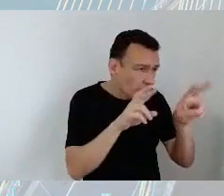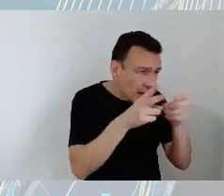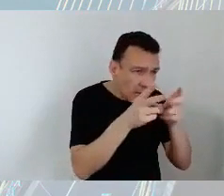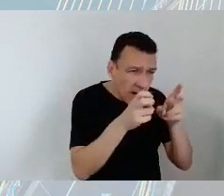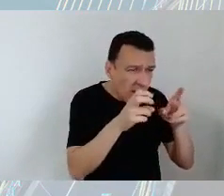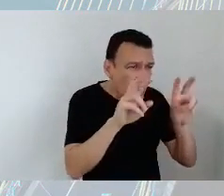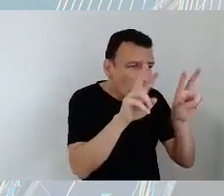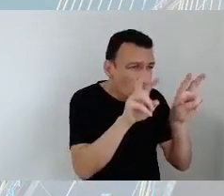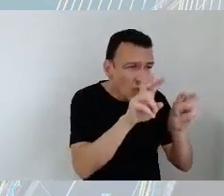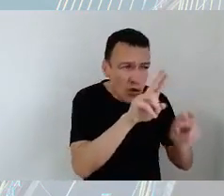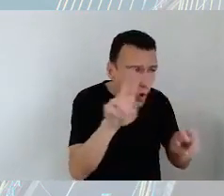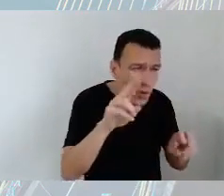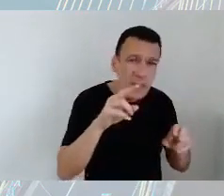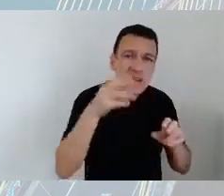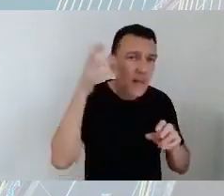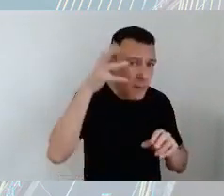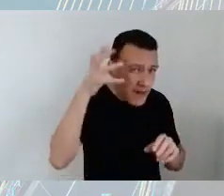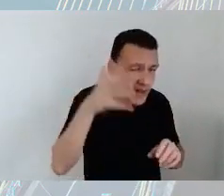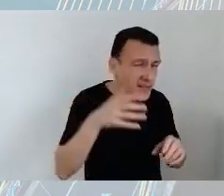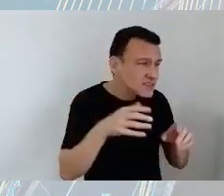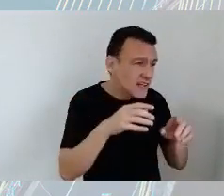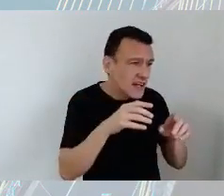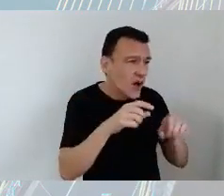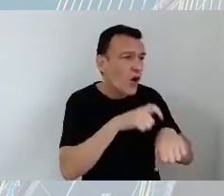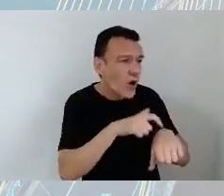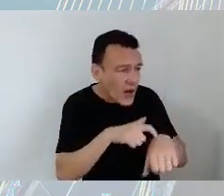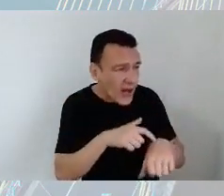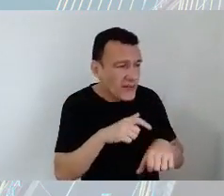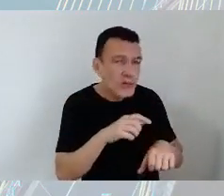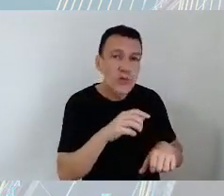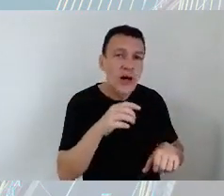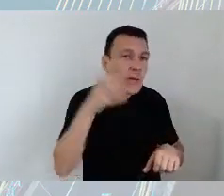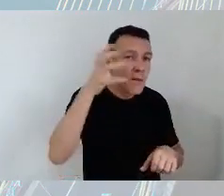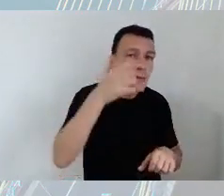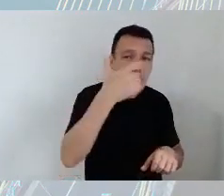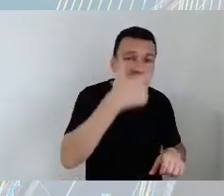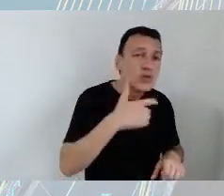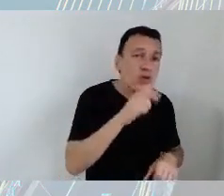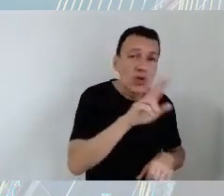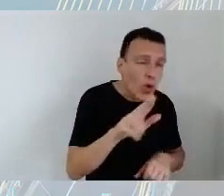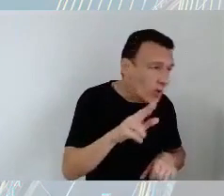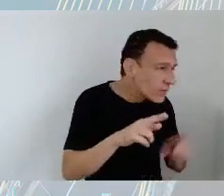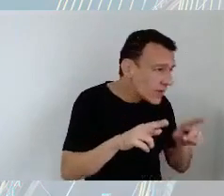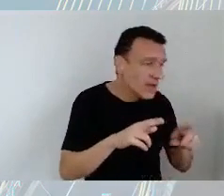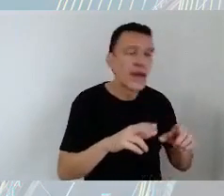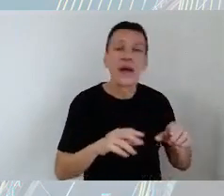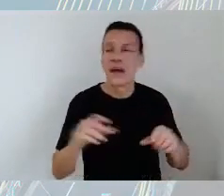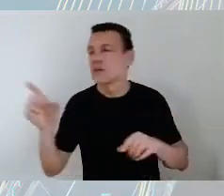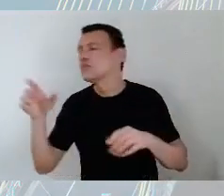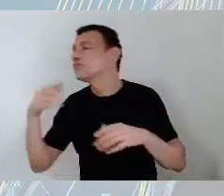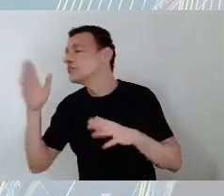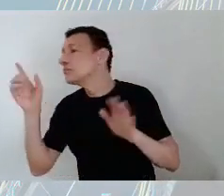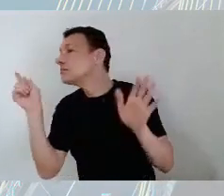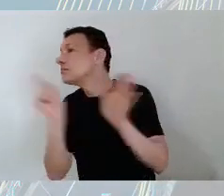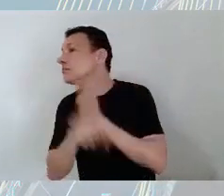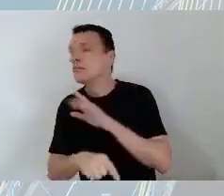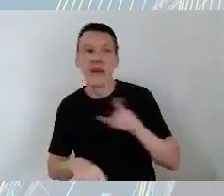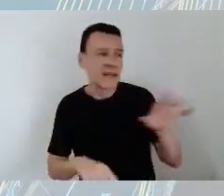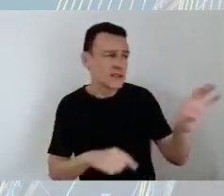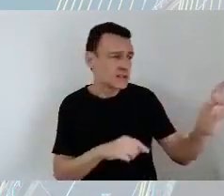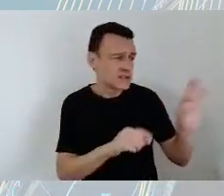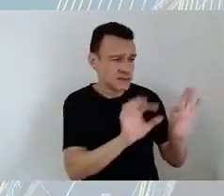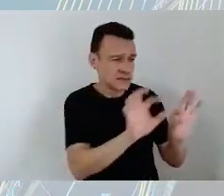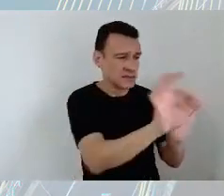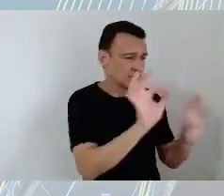assim, na instrução de cima você está no evento XPTO, que acontece no dia tal, hoje é data tal, e o